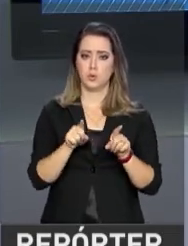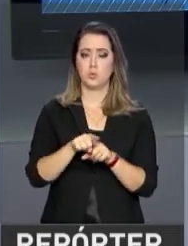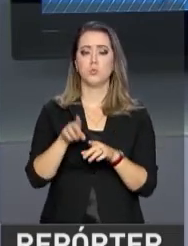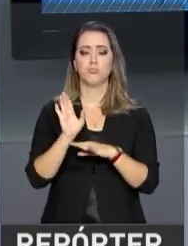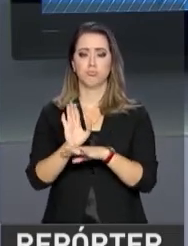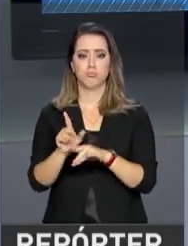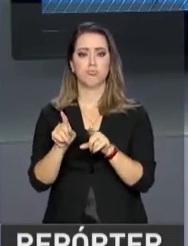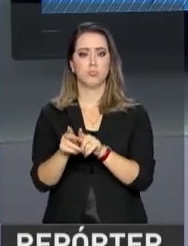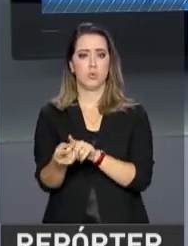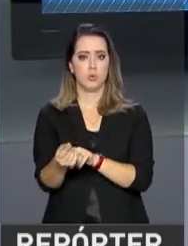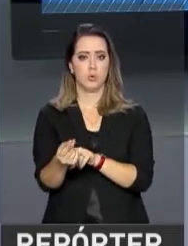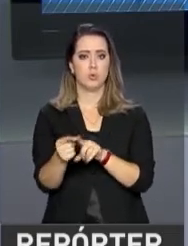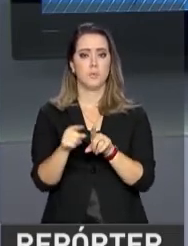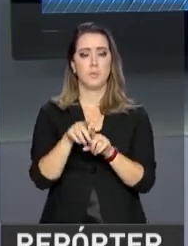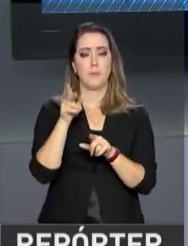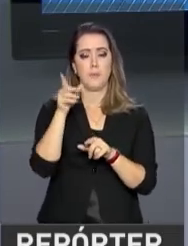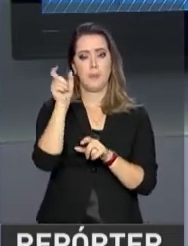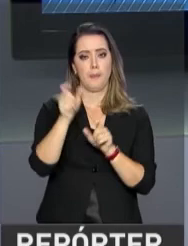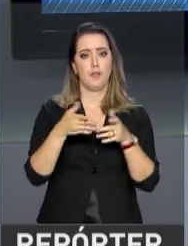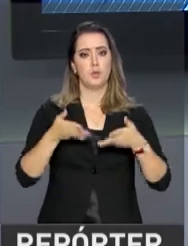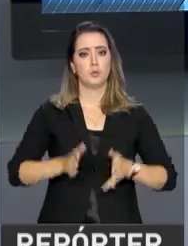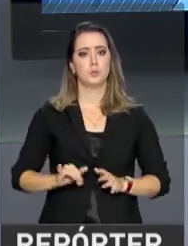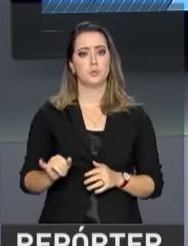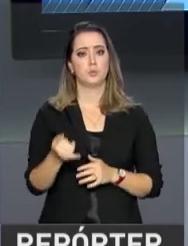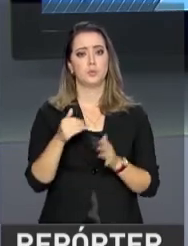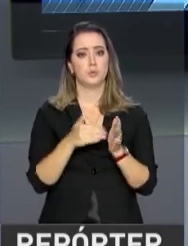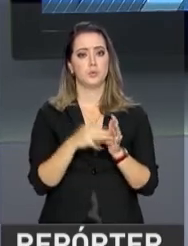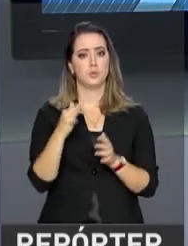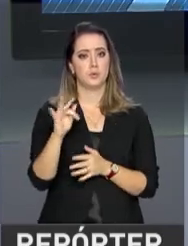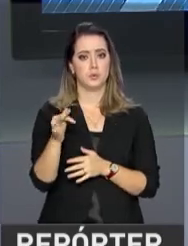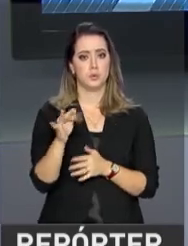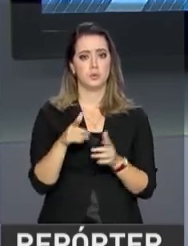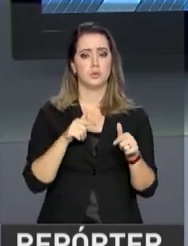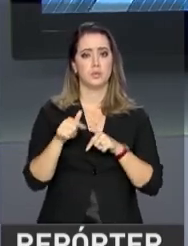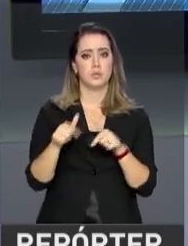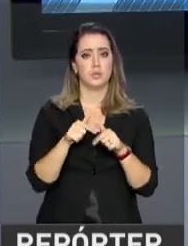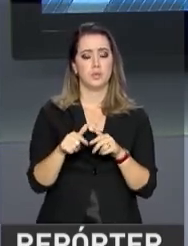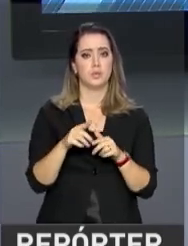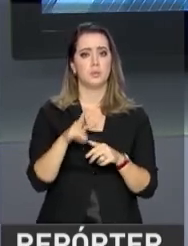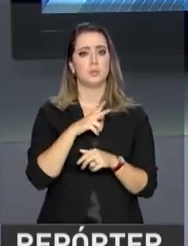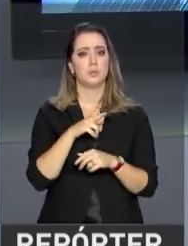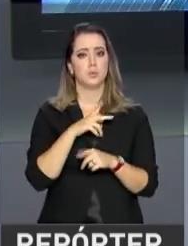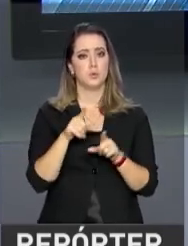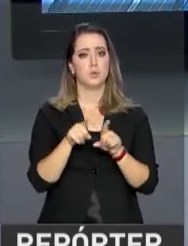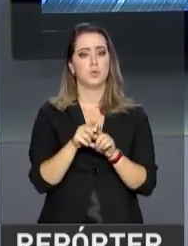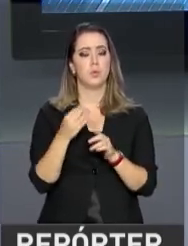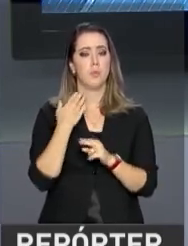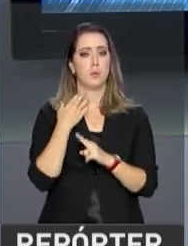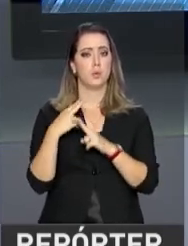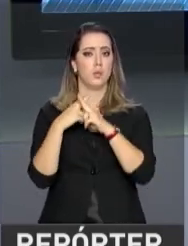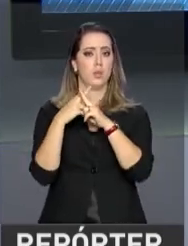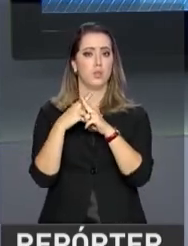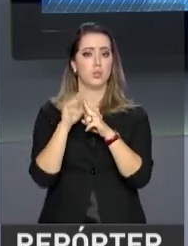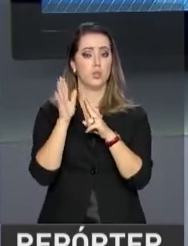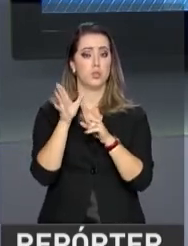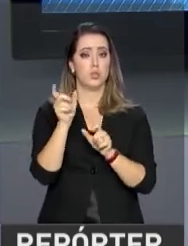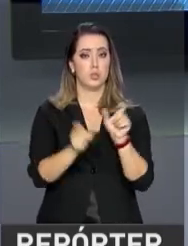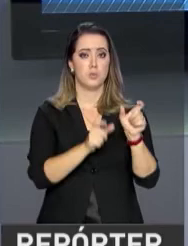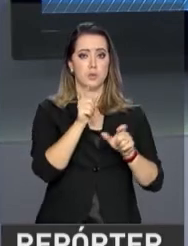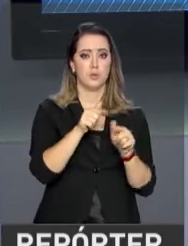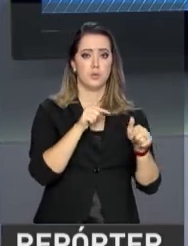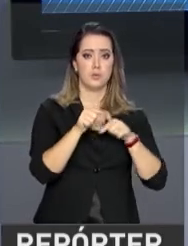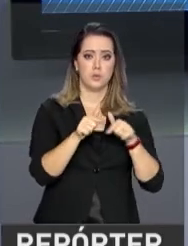beneficiados quem nasceu em janeiro e fevereiro e trabalha na iniciativa privada recebe recursos pela caixa já os servidores